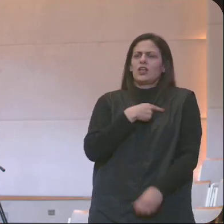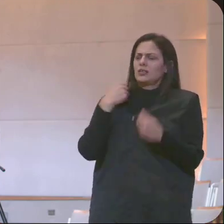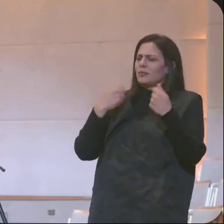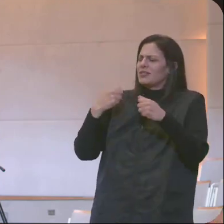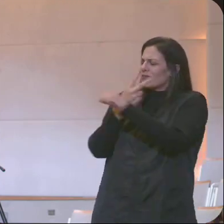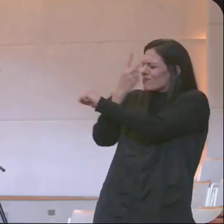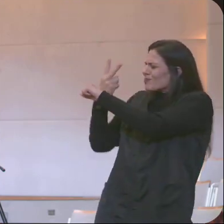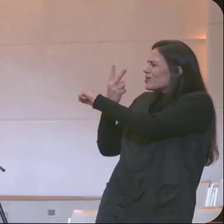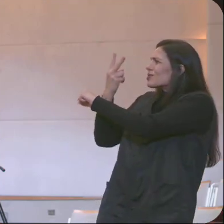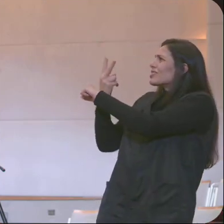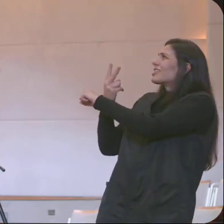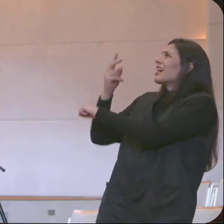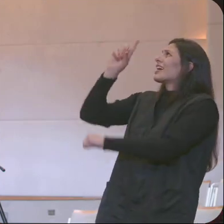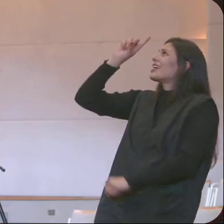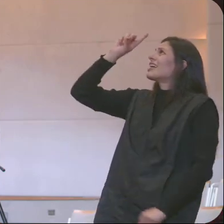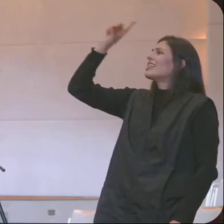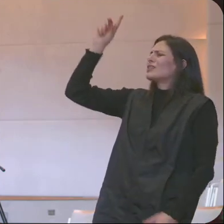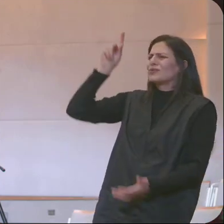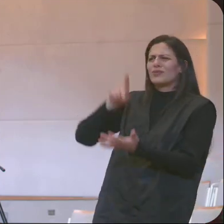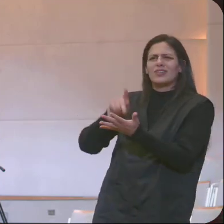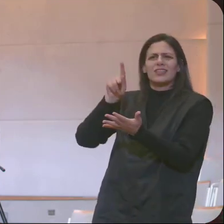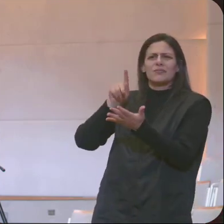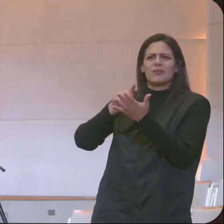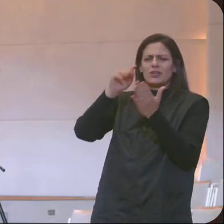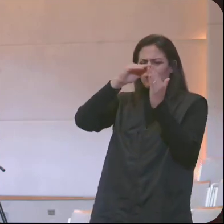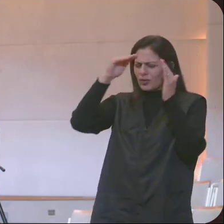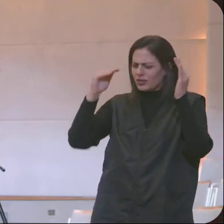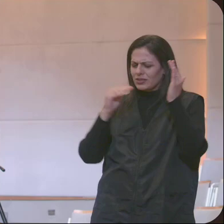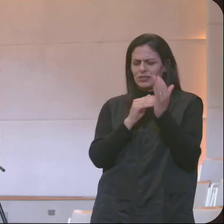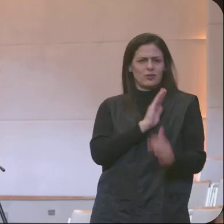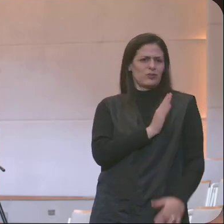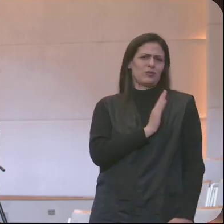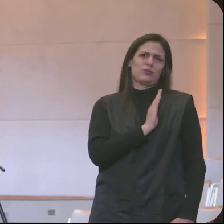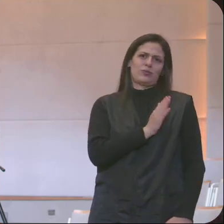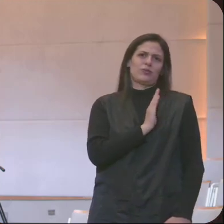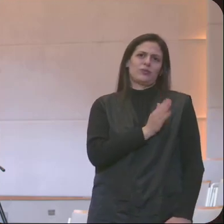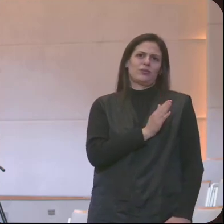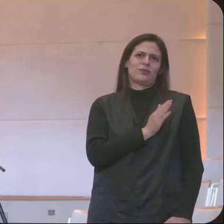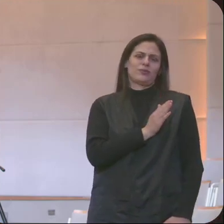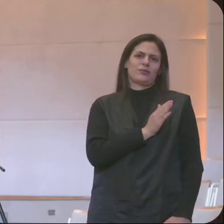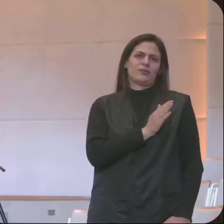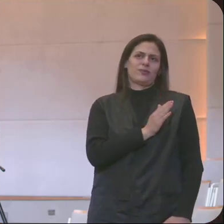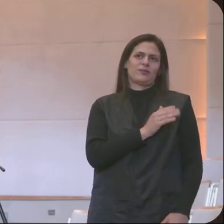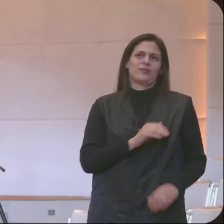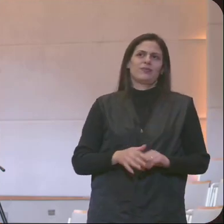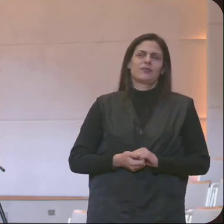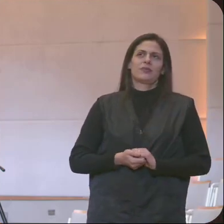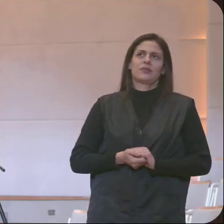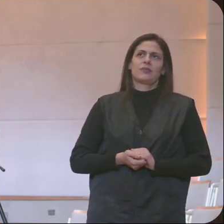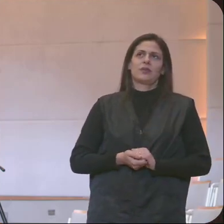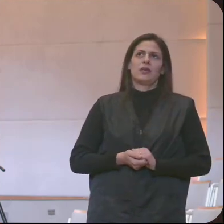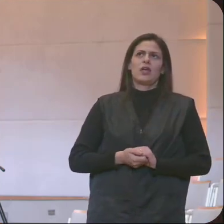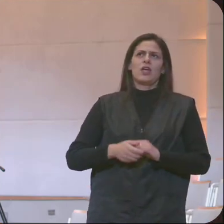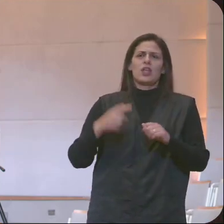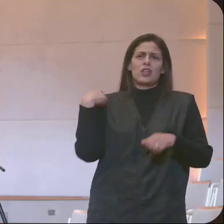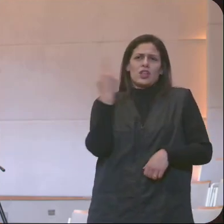Sabe que distância que o Senhor está de você e de mim? A distância de um coração quebrantado que o busca.